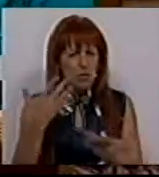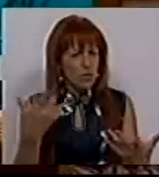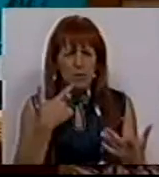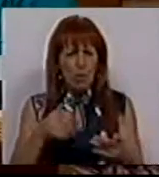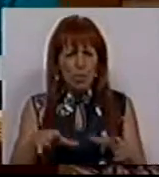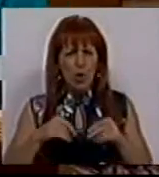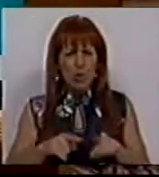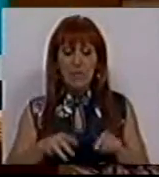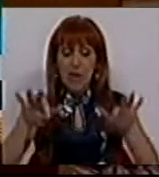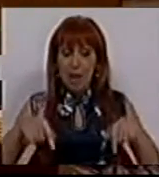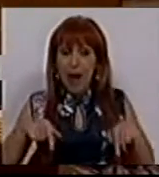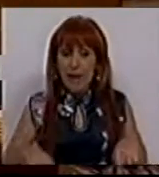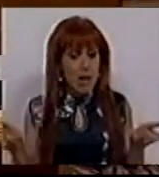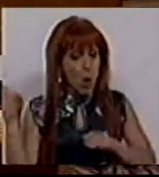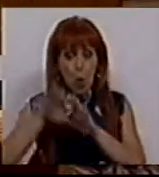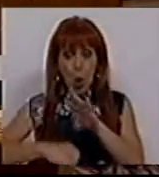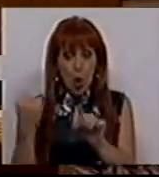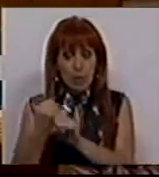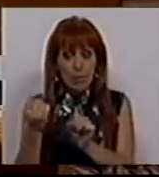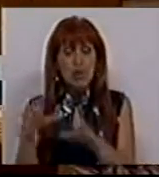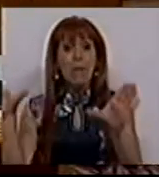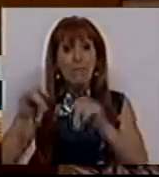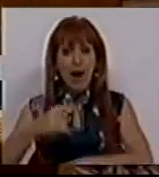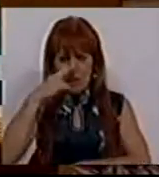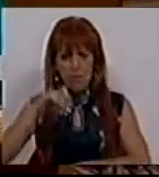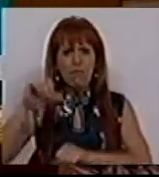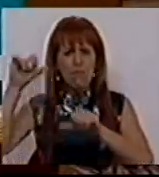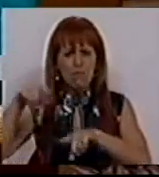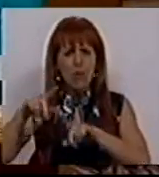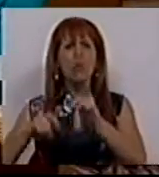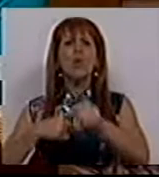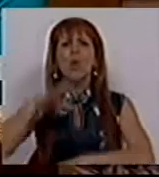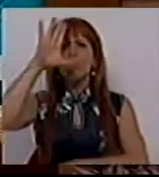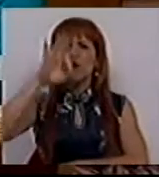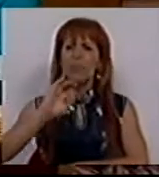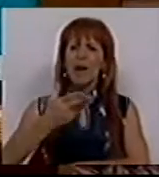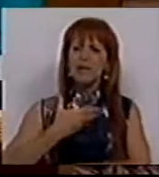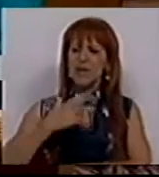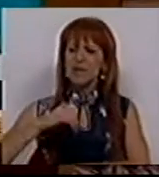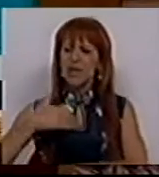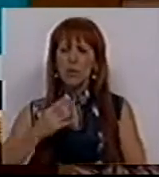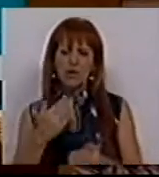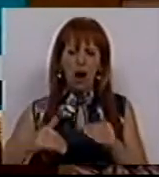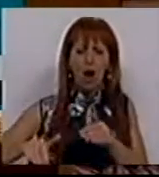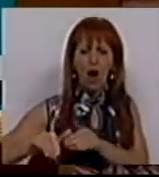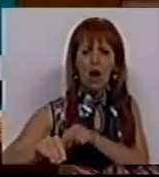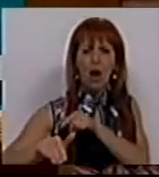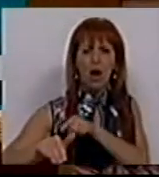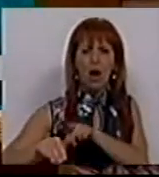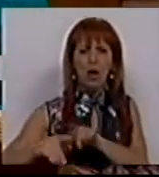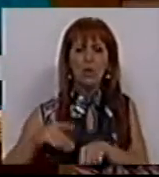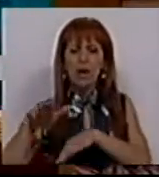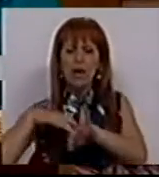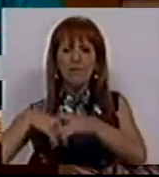intolerável, mas não acaba aqui a precariedade laboral mais selvática. O Governo PSD-CDS deu um passo em frente